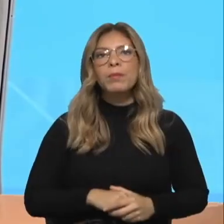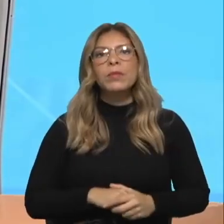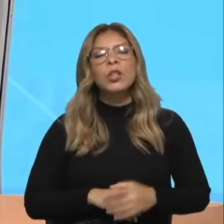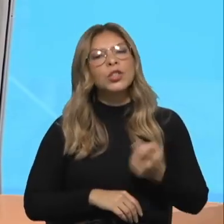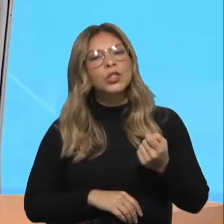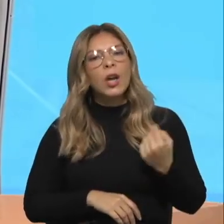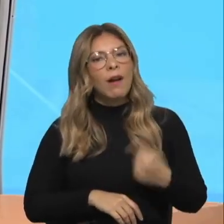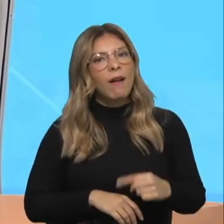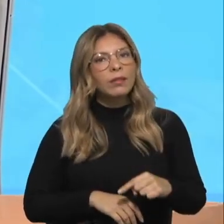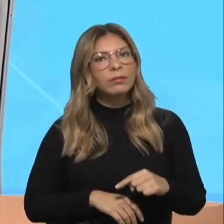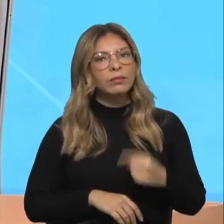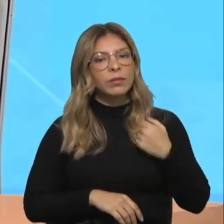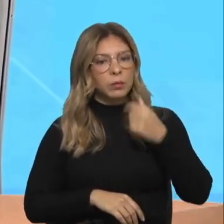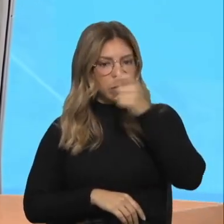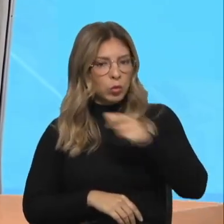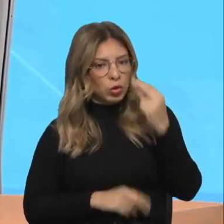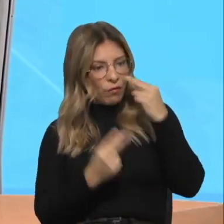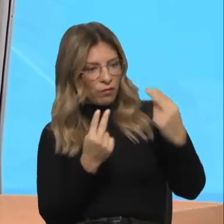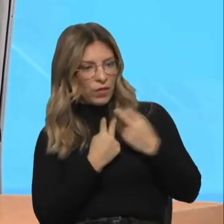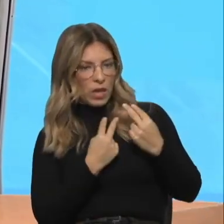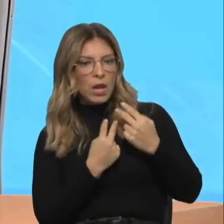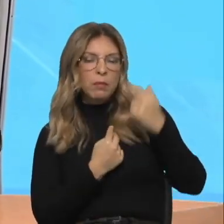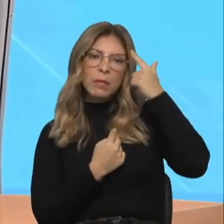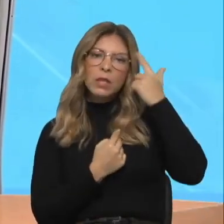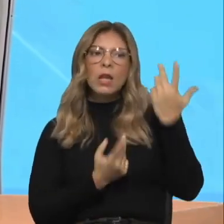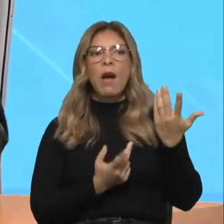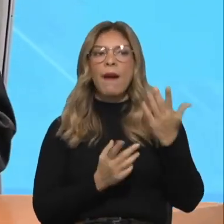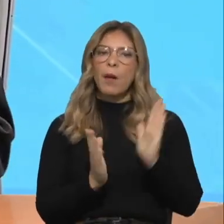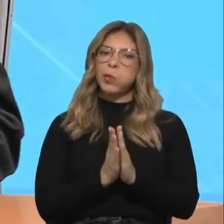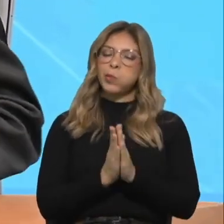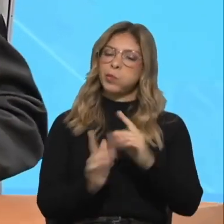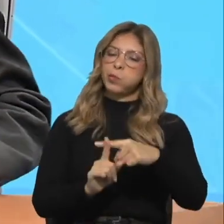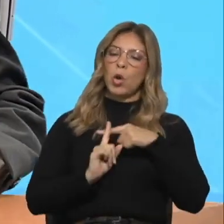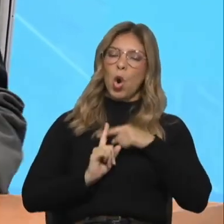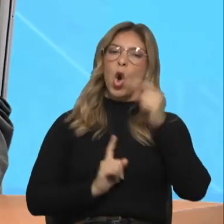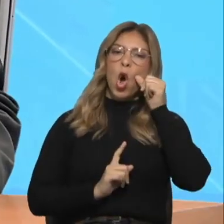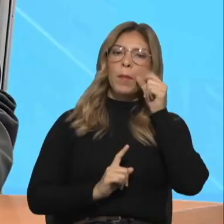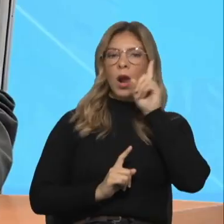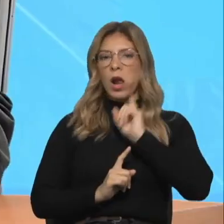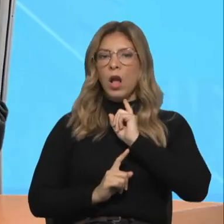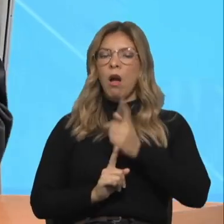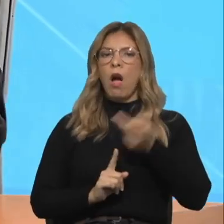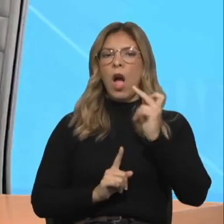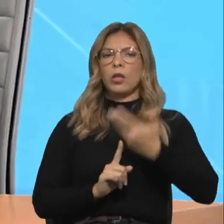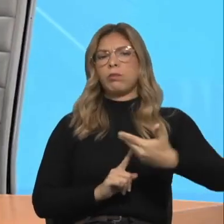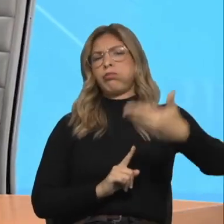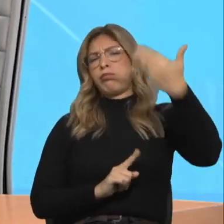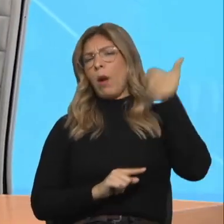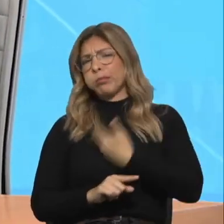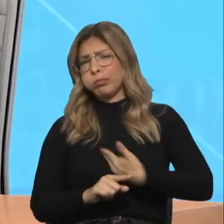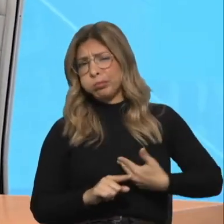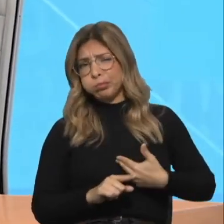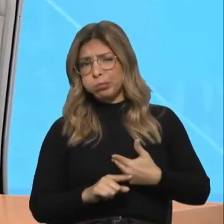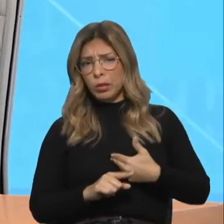temos, que quem nos vê de fora parece que para ser cristão hoje é preciso de ser um homem e uma mulher de há 50, 60 anos. Ora, essa operação